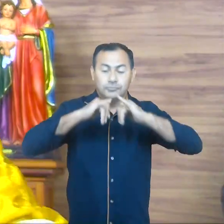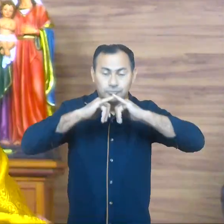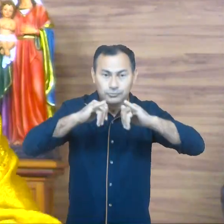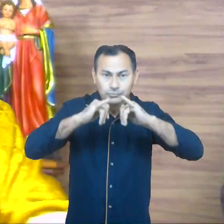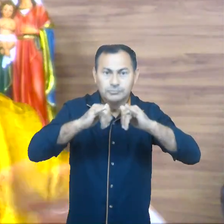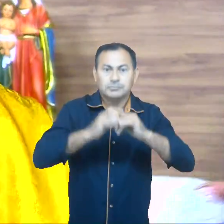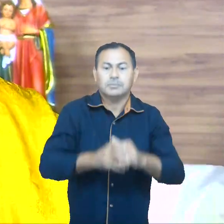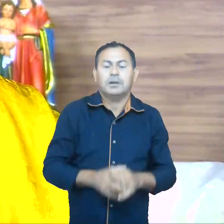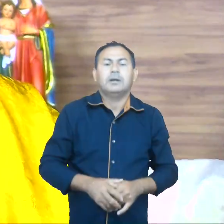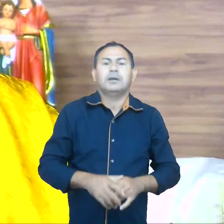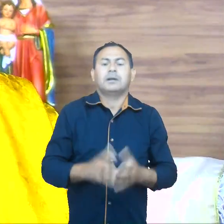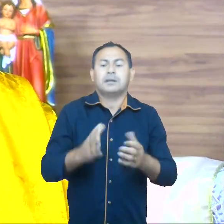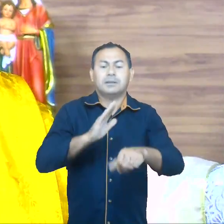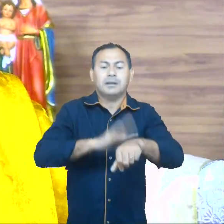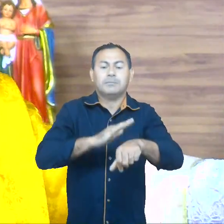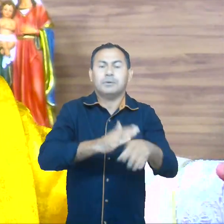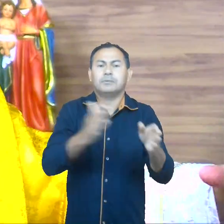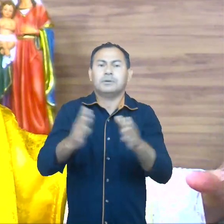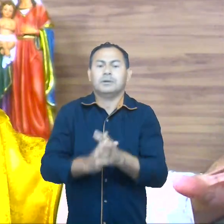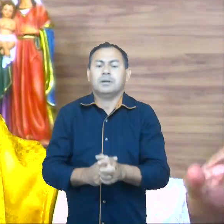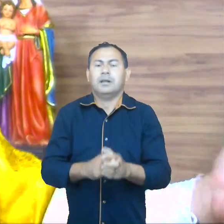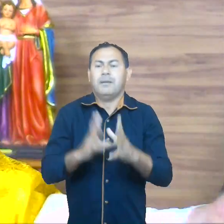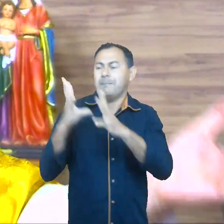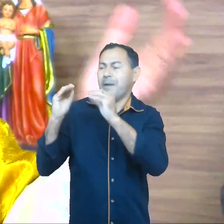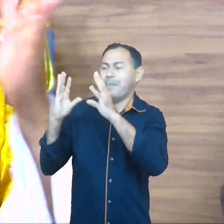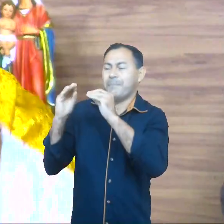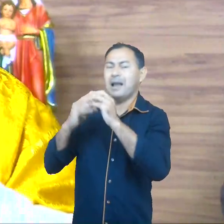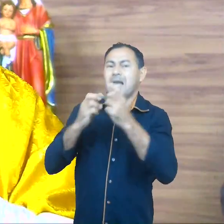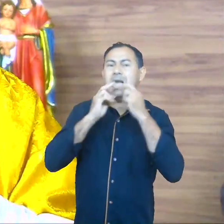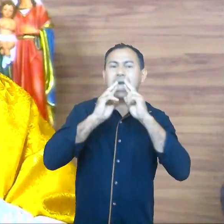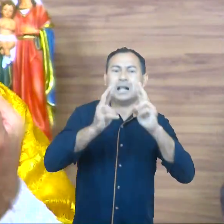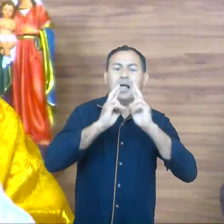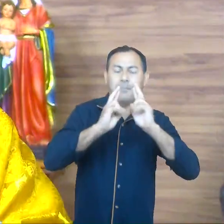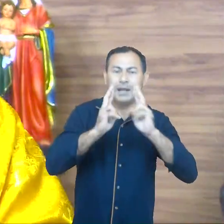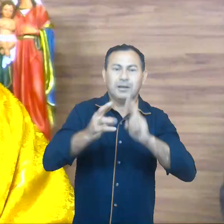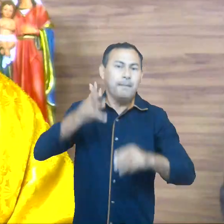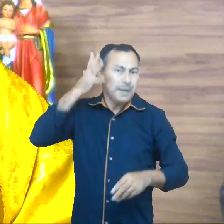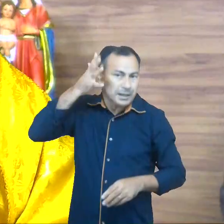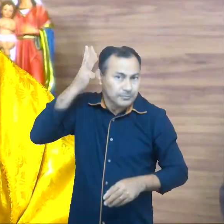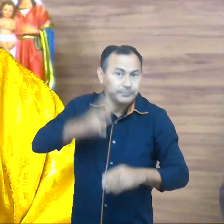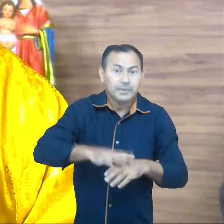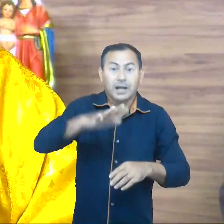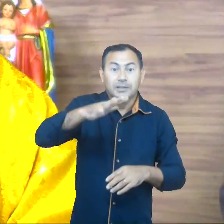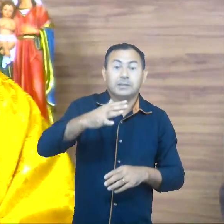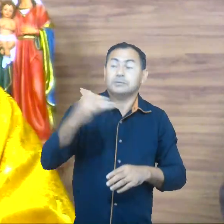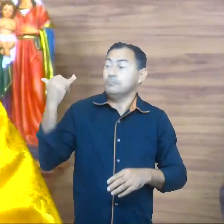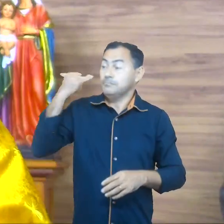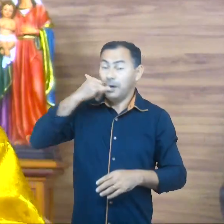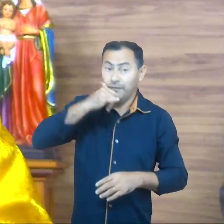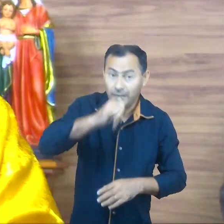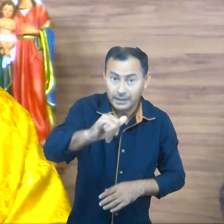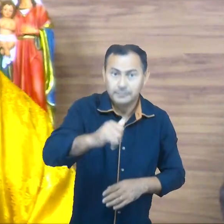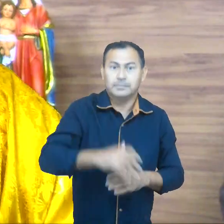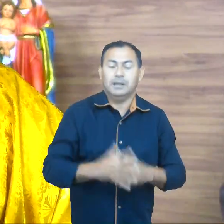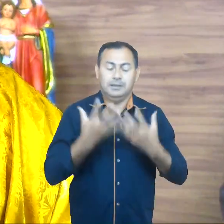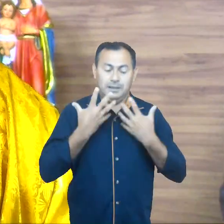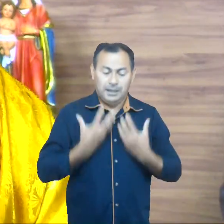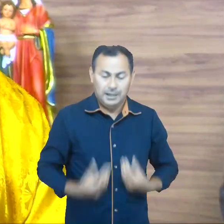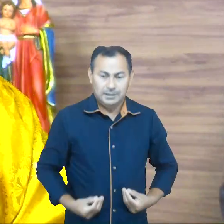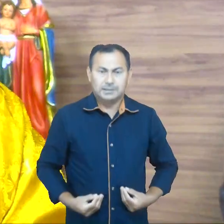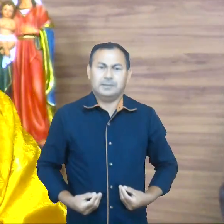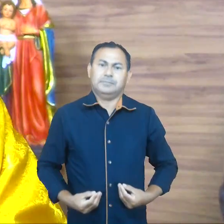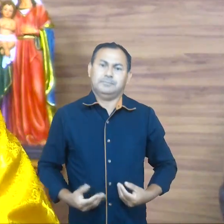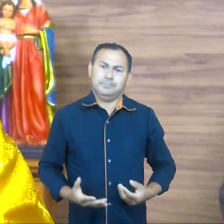tempo, aquele buchicho, criticando a pregação. Às vezes o profeta, ele se cansa